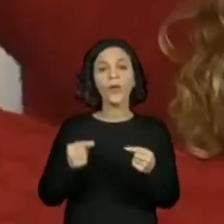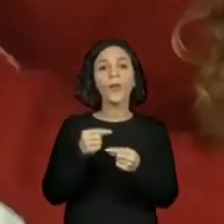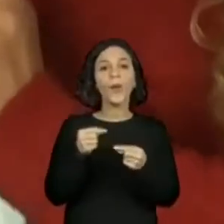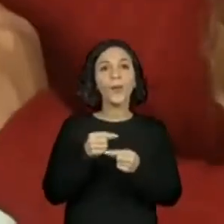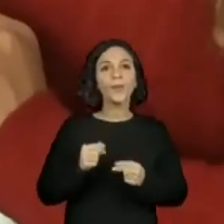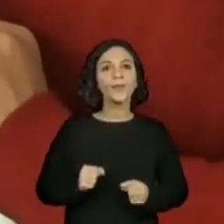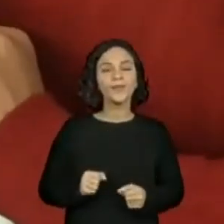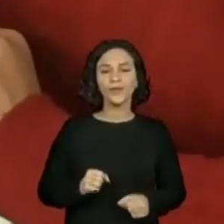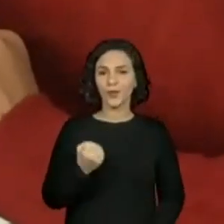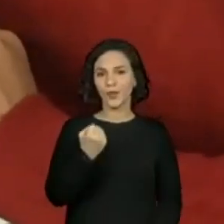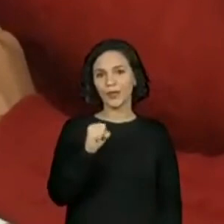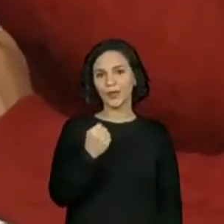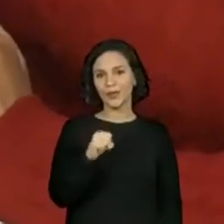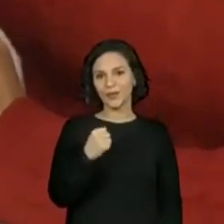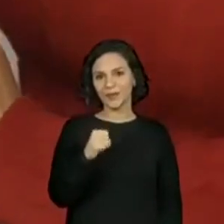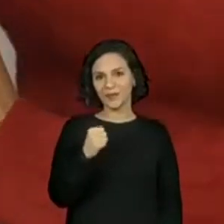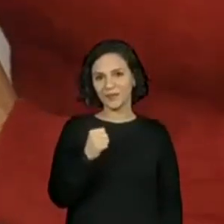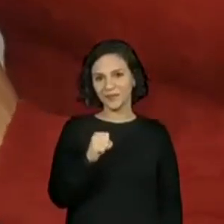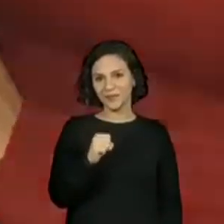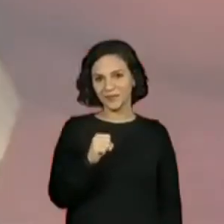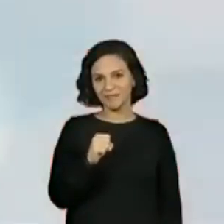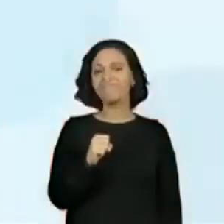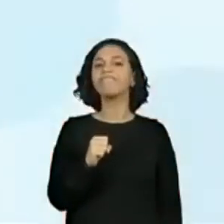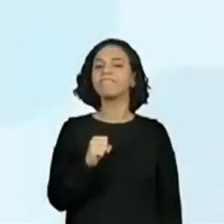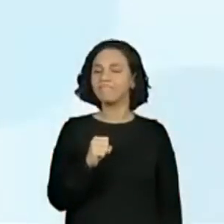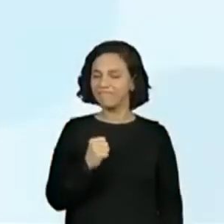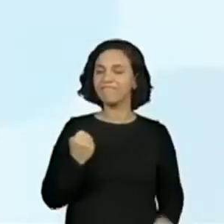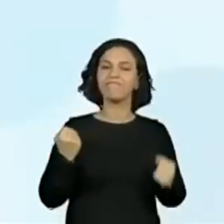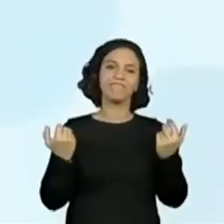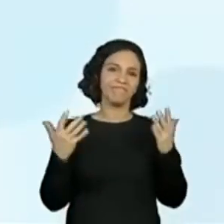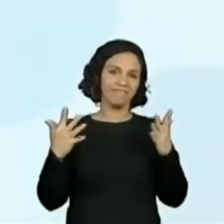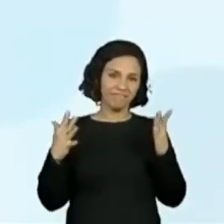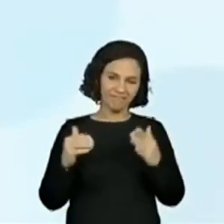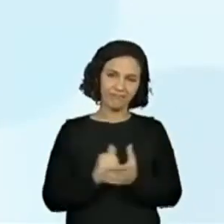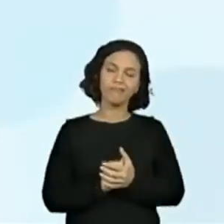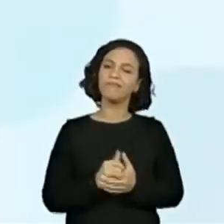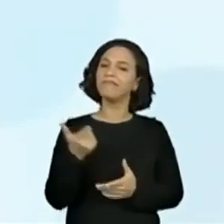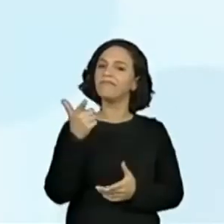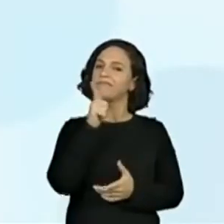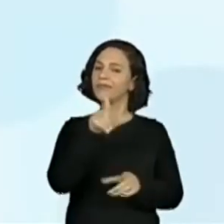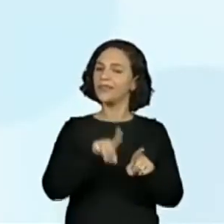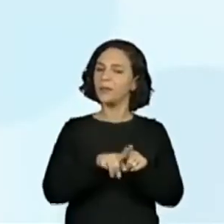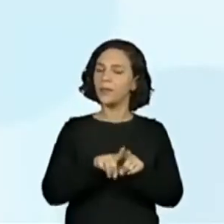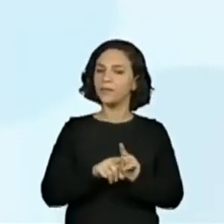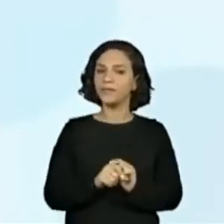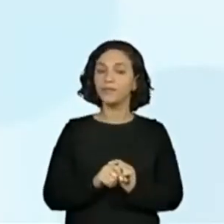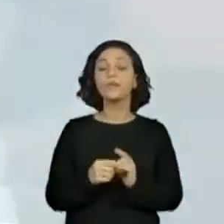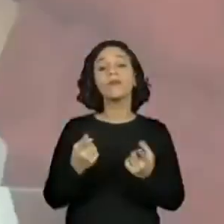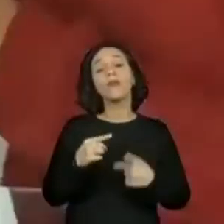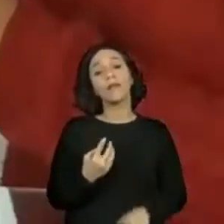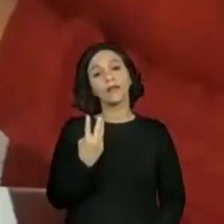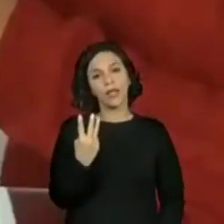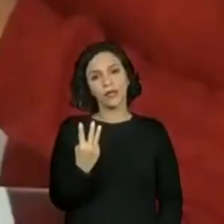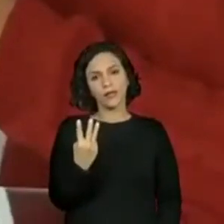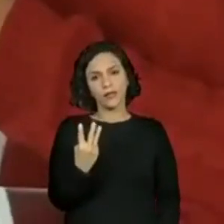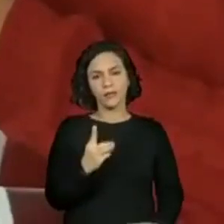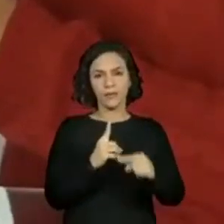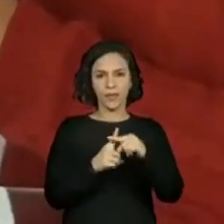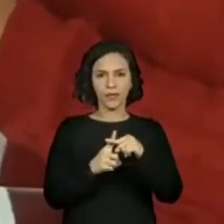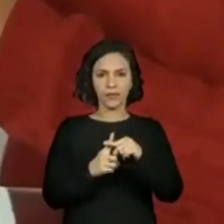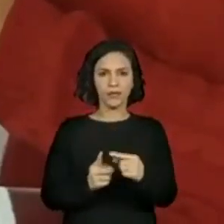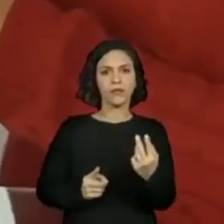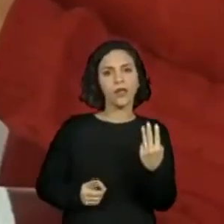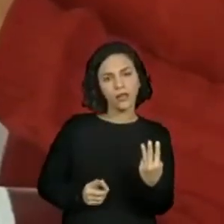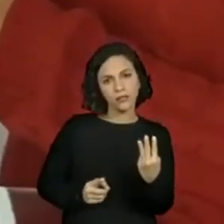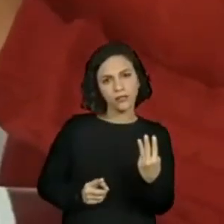é igual a 8. Sim. Muito bem. Validamos esse também. E 3 mais 3, será que de fato é